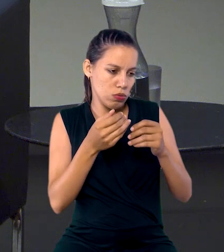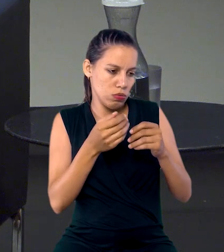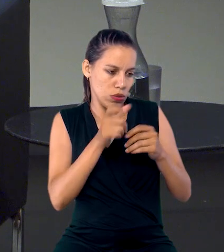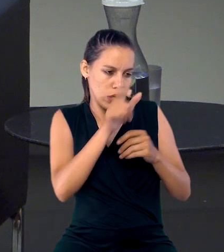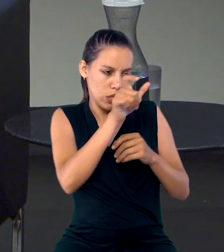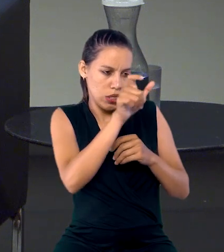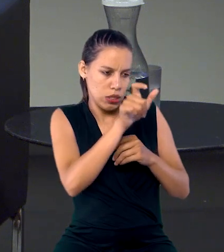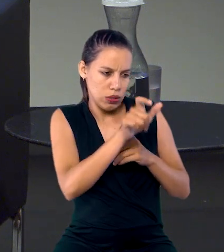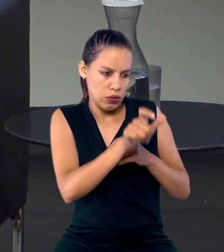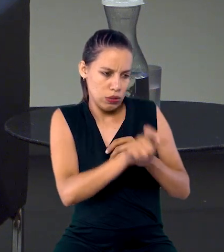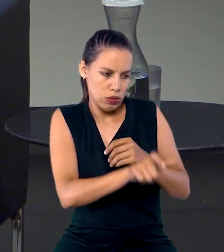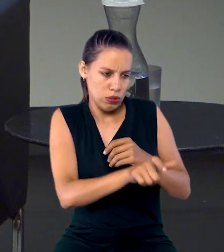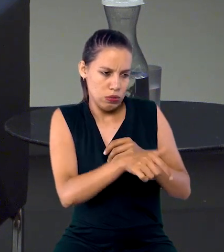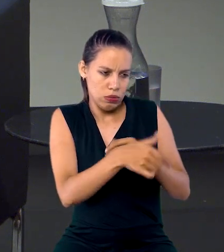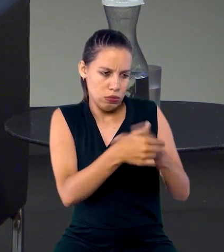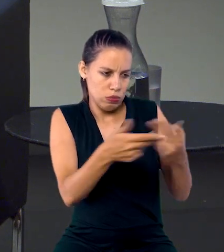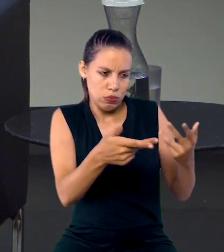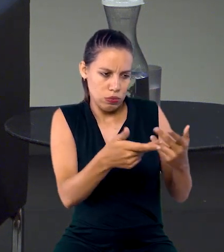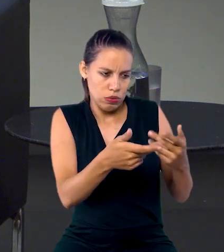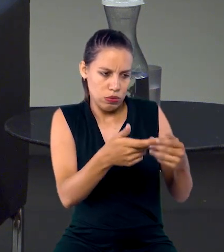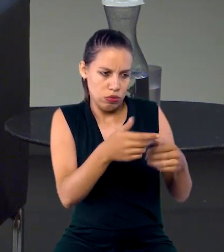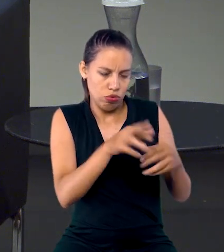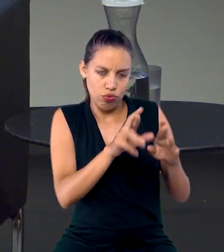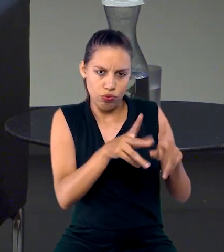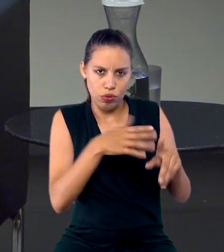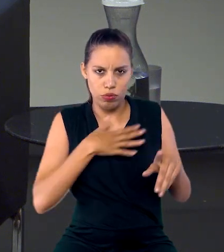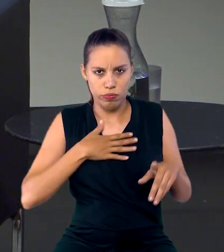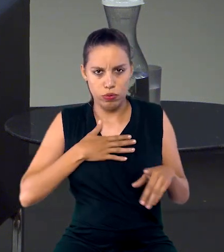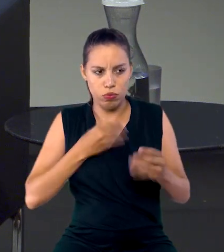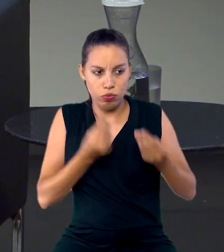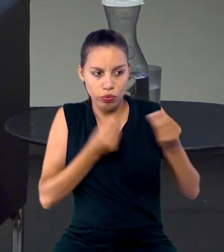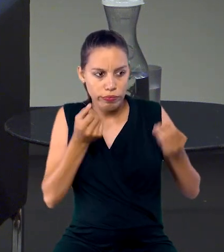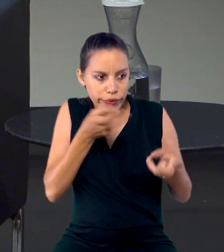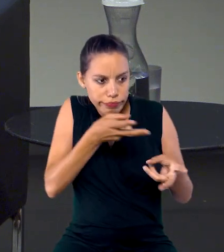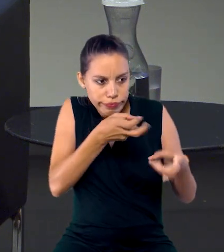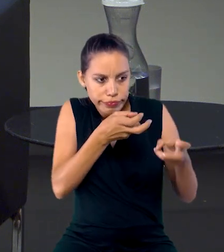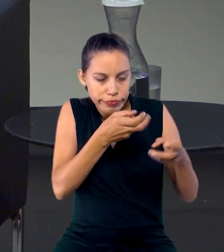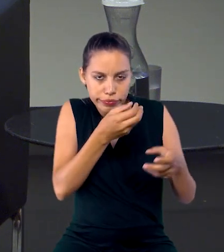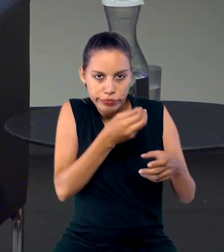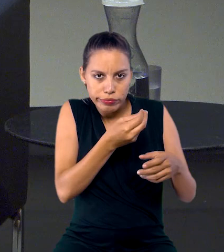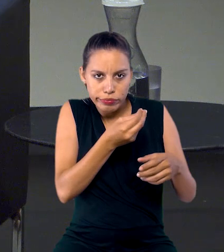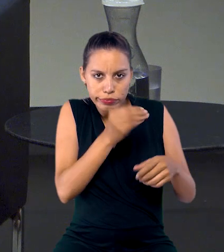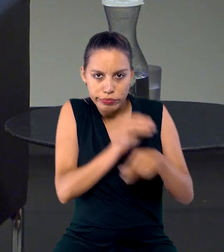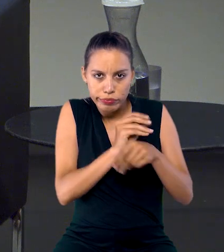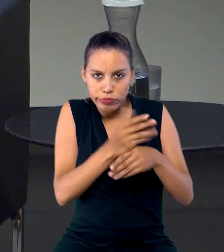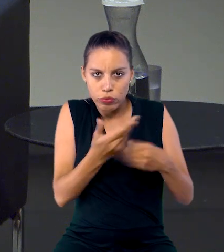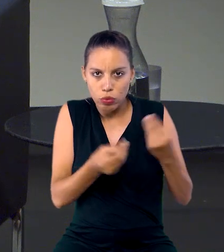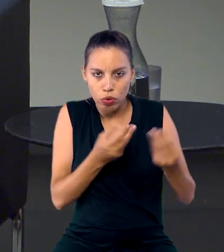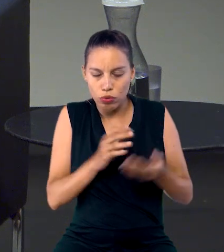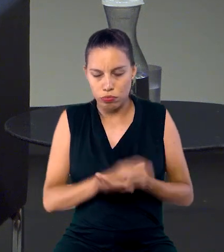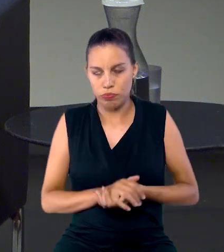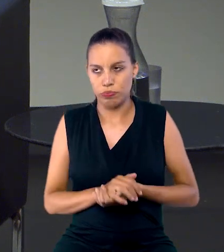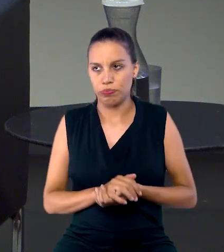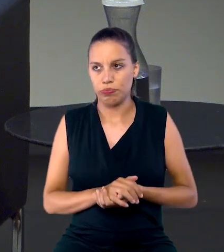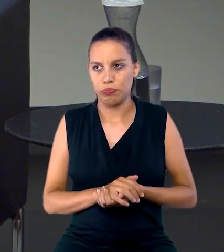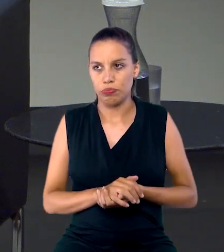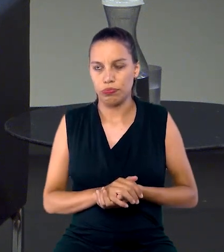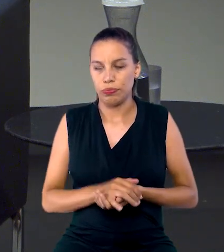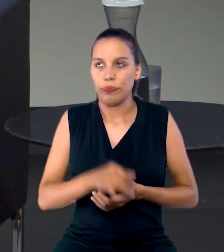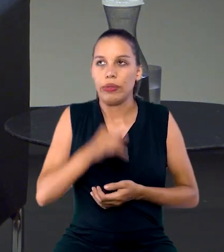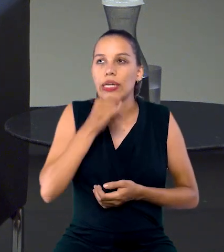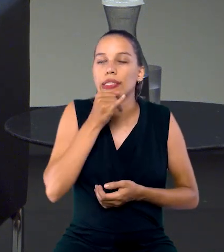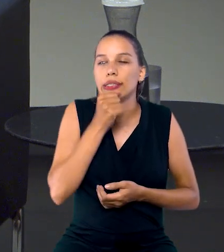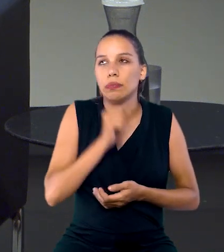que é tão diferente do teu? E eu fiz uma reportagem agora no último ano, no ano passado, sobre